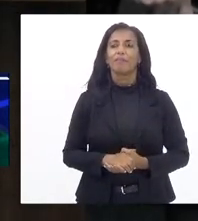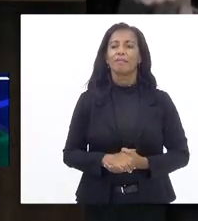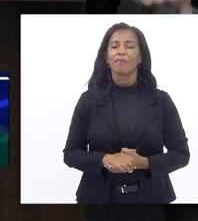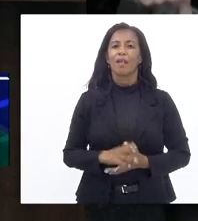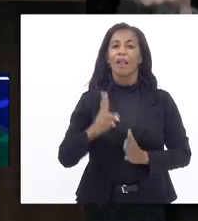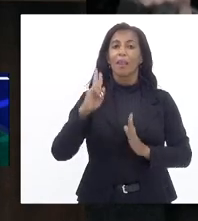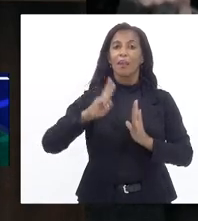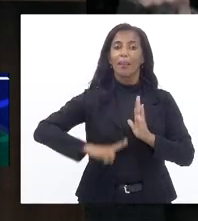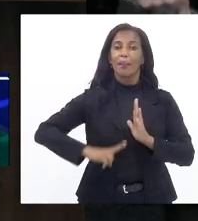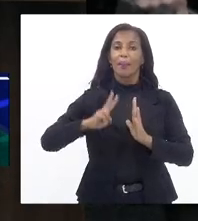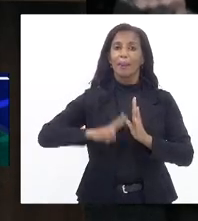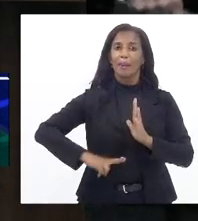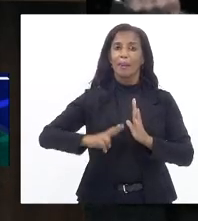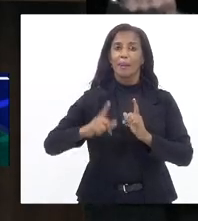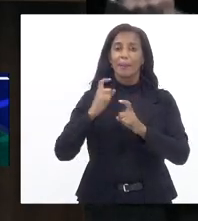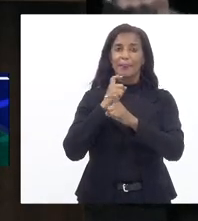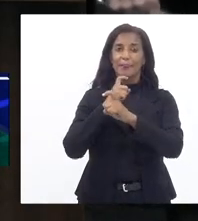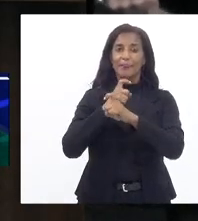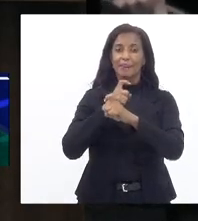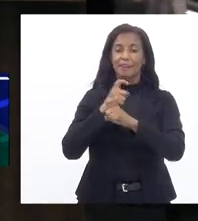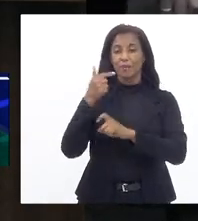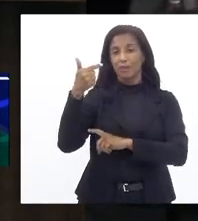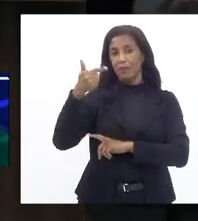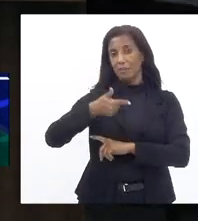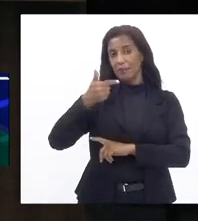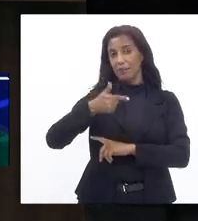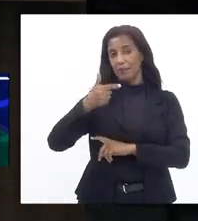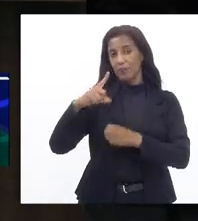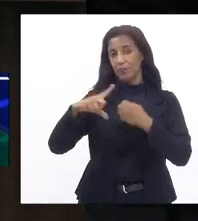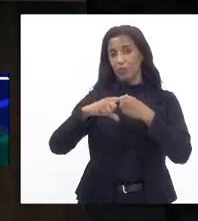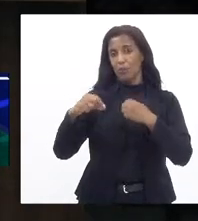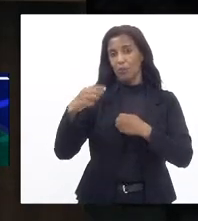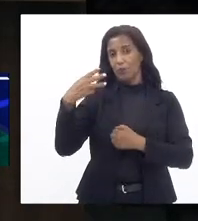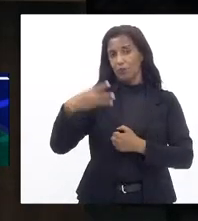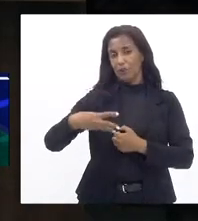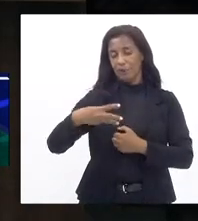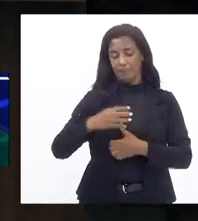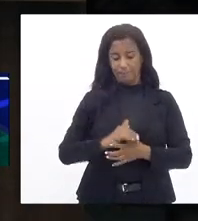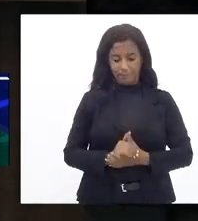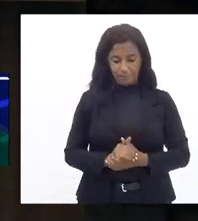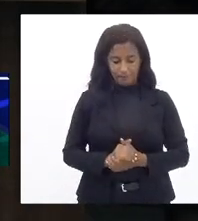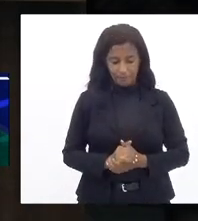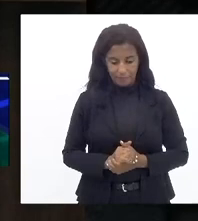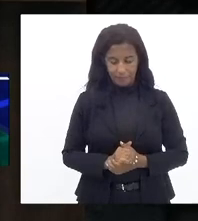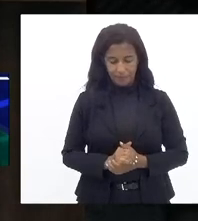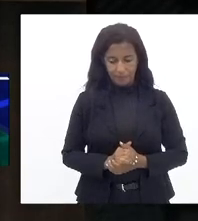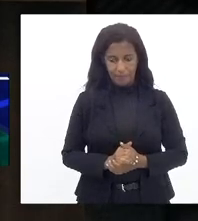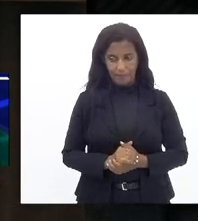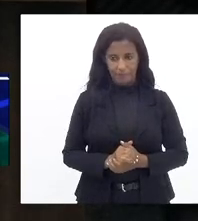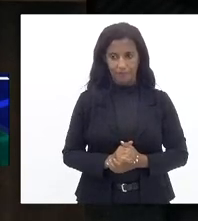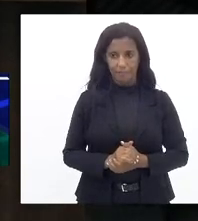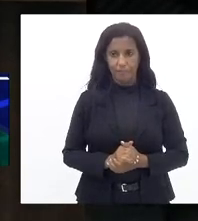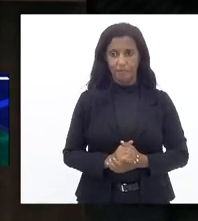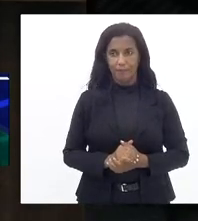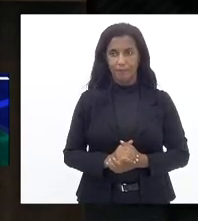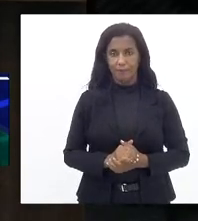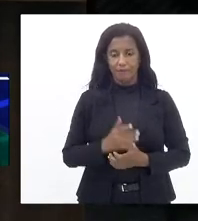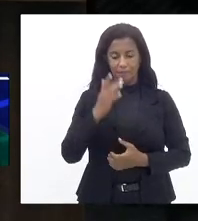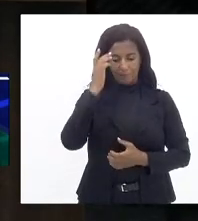ler o inciso 2º do artigo 3º. Artigo 3º diz o